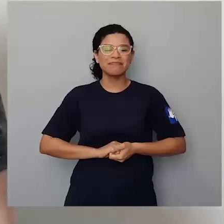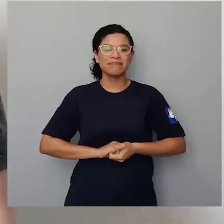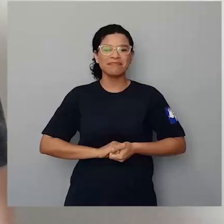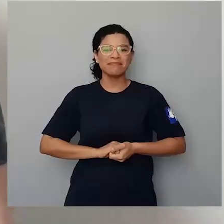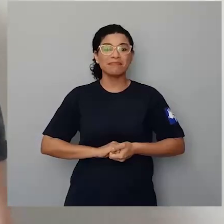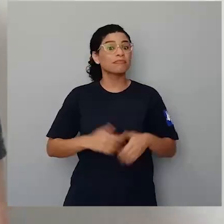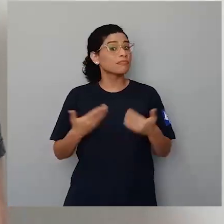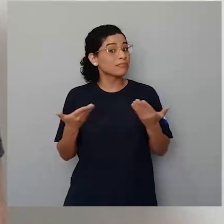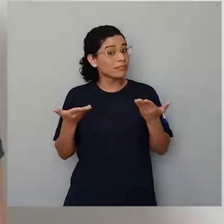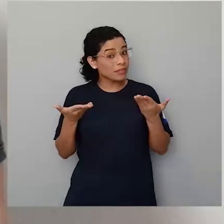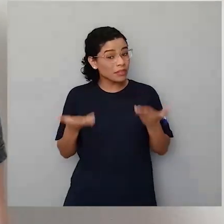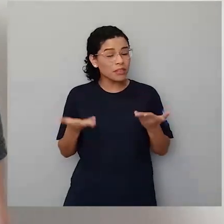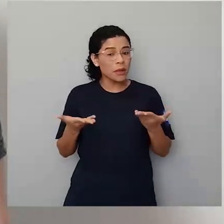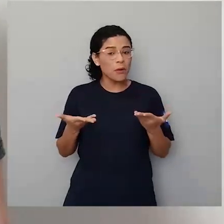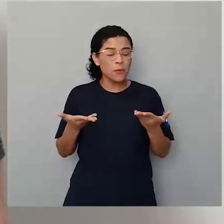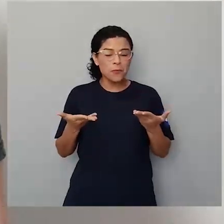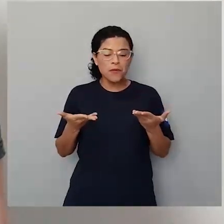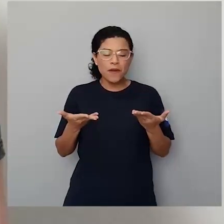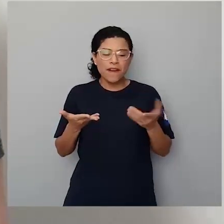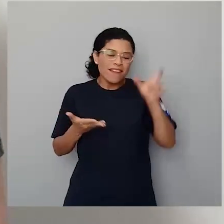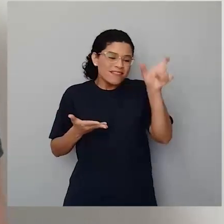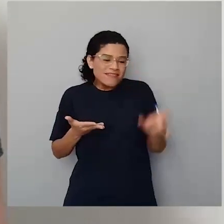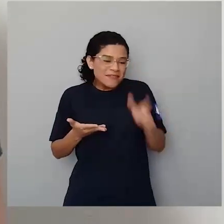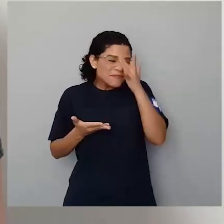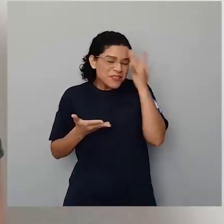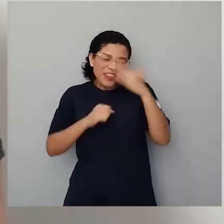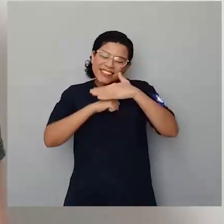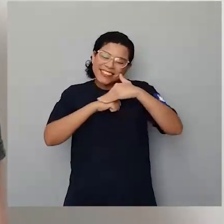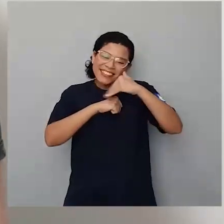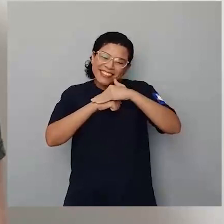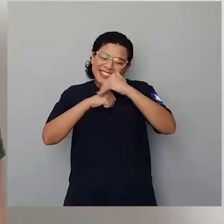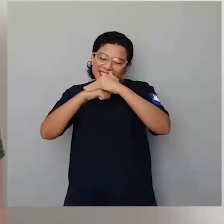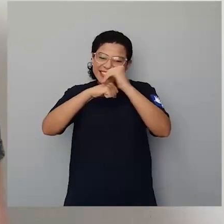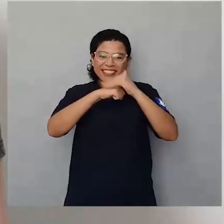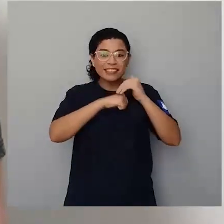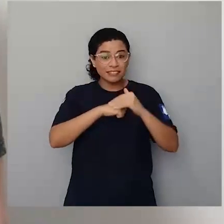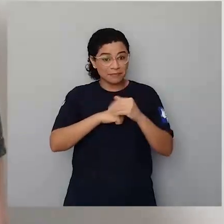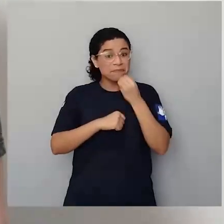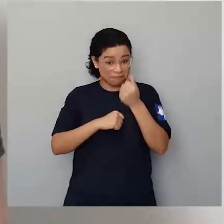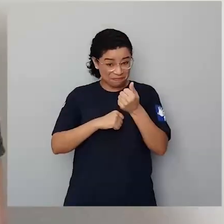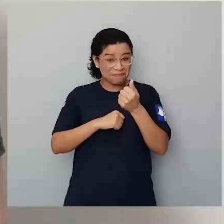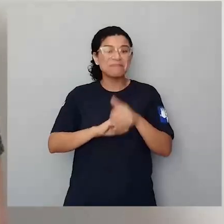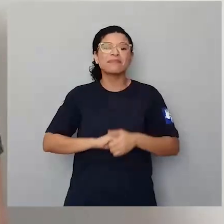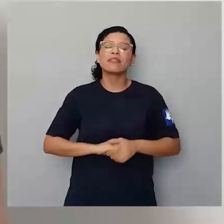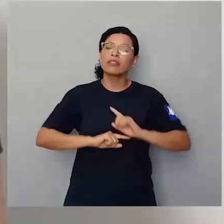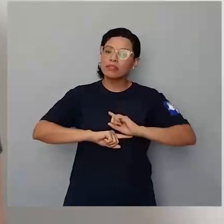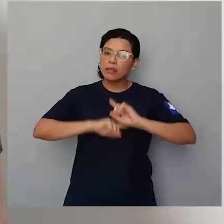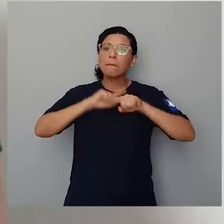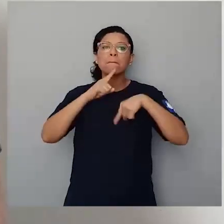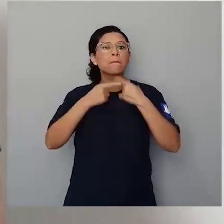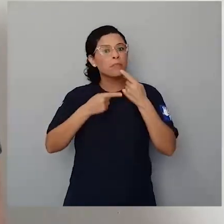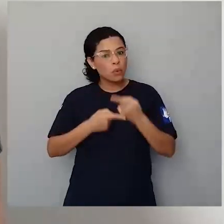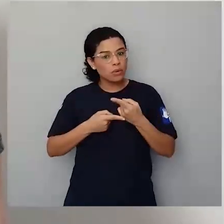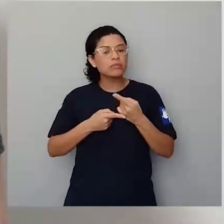Então vamos lá, vamos encher as pessoas de carinho, tá bom? E depois, se